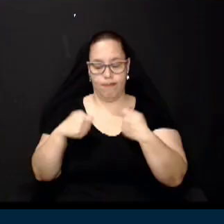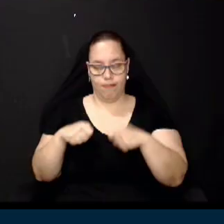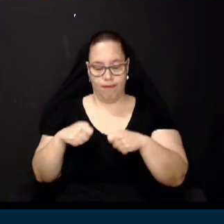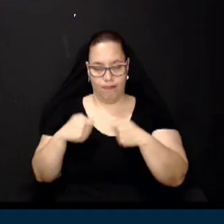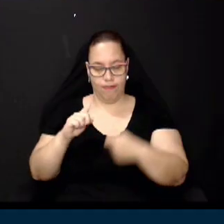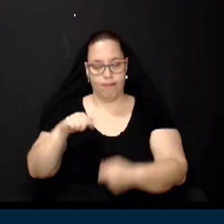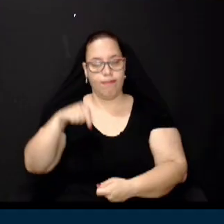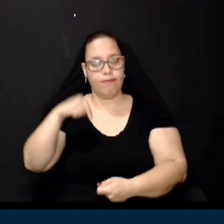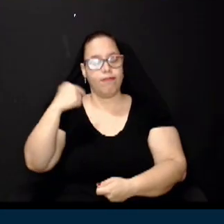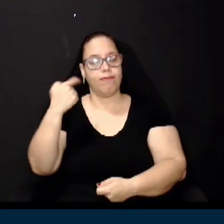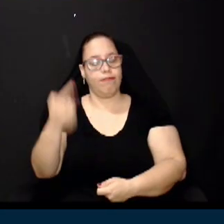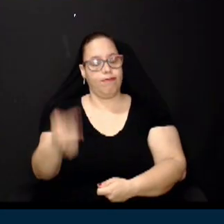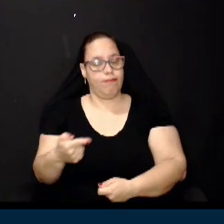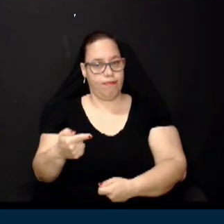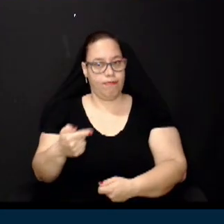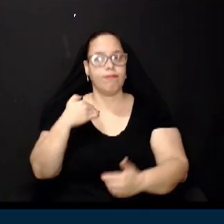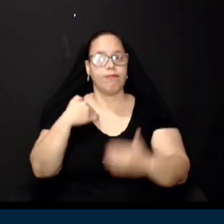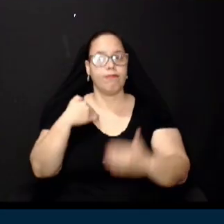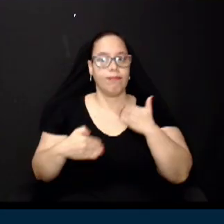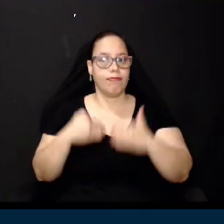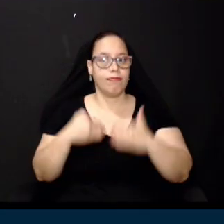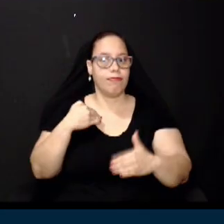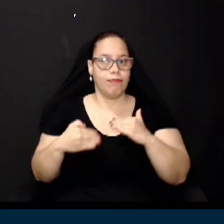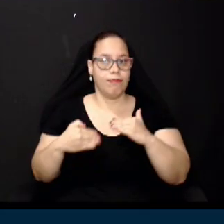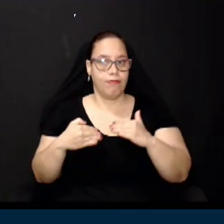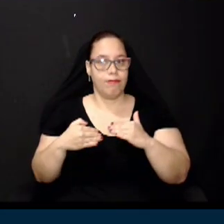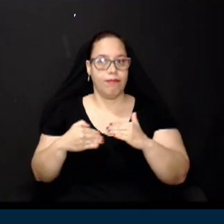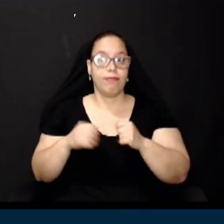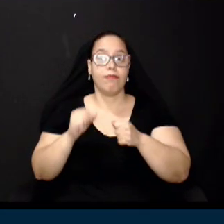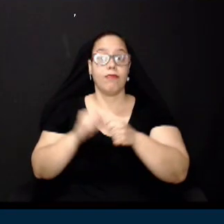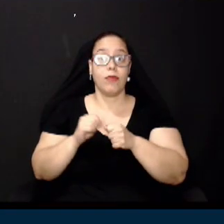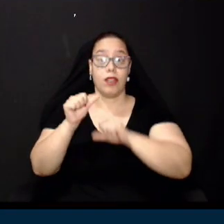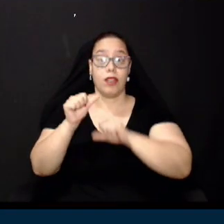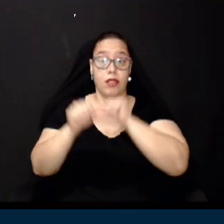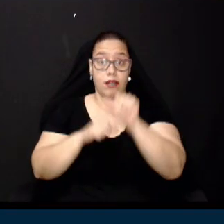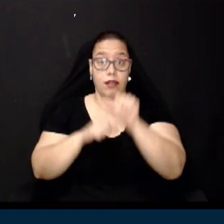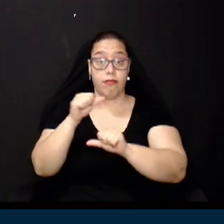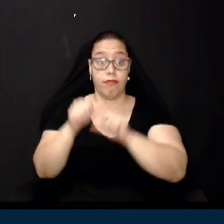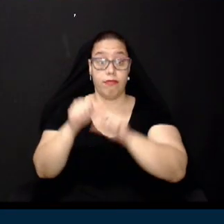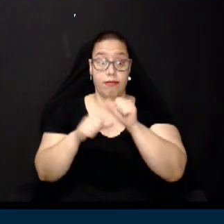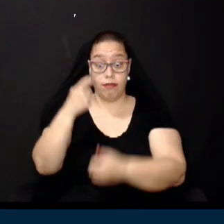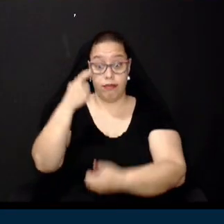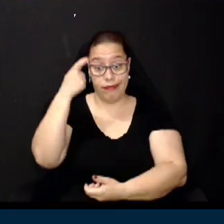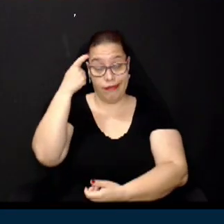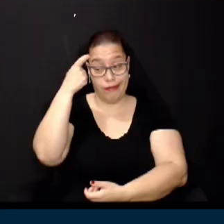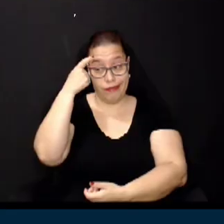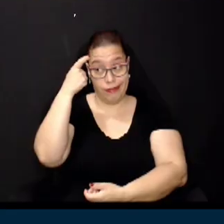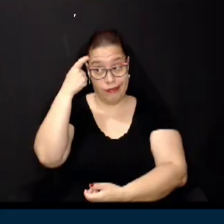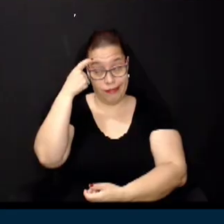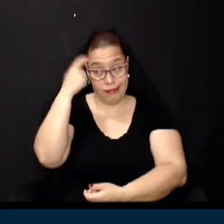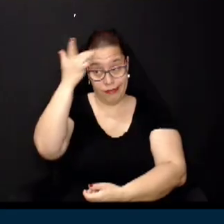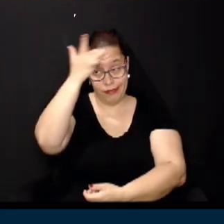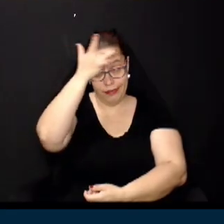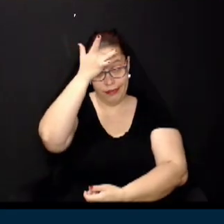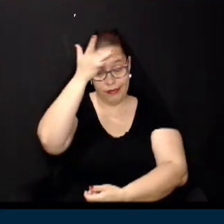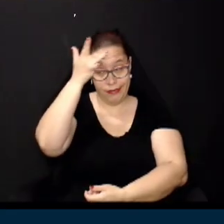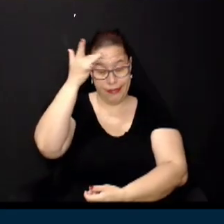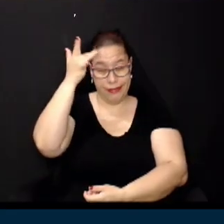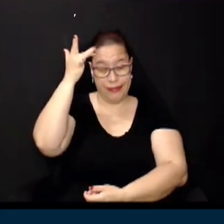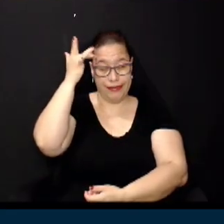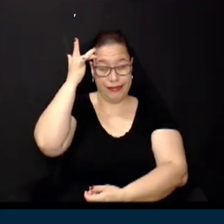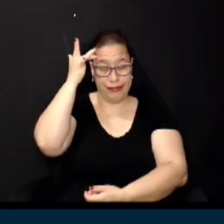mudança física, ela fazer uma mudança aí da saúde mental, uma mudança